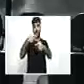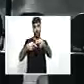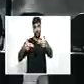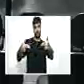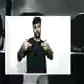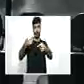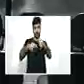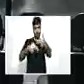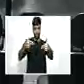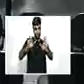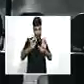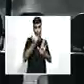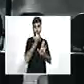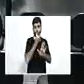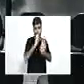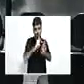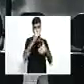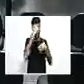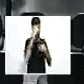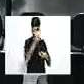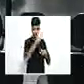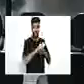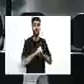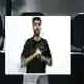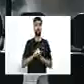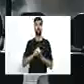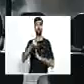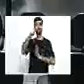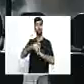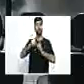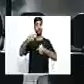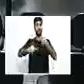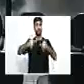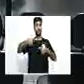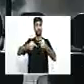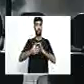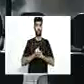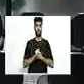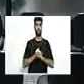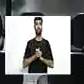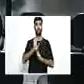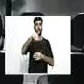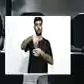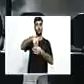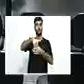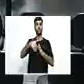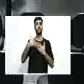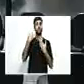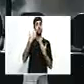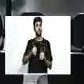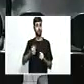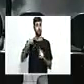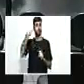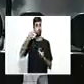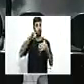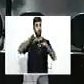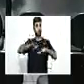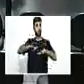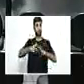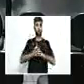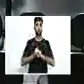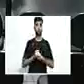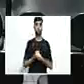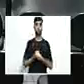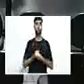móveis desculpa Obrigado projeto em discussão em votação vereadores favoráveis permaneçam Como